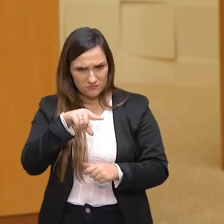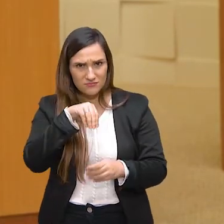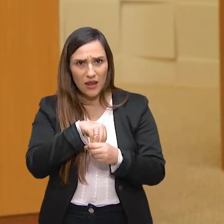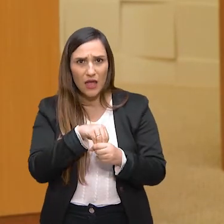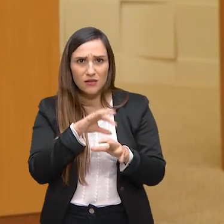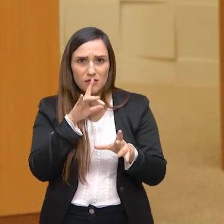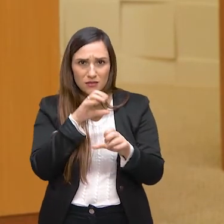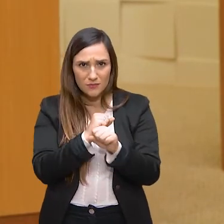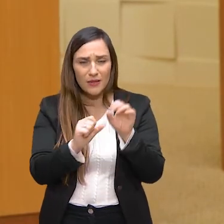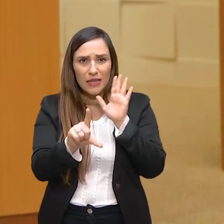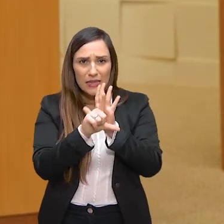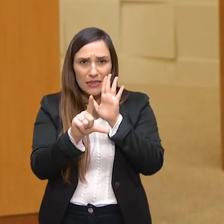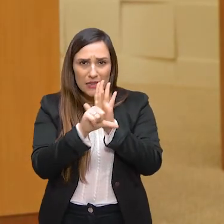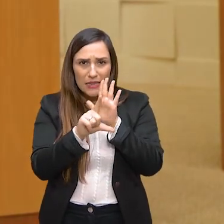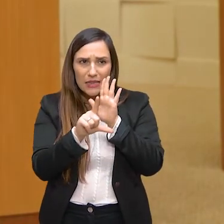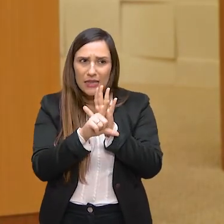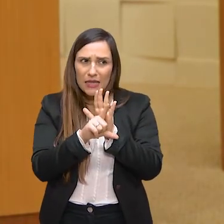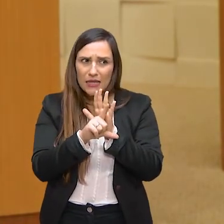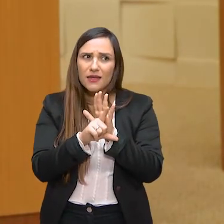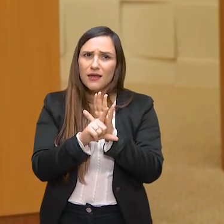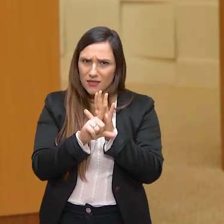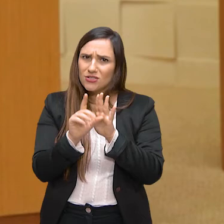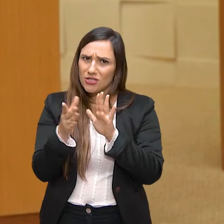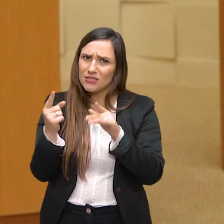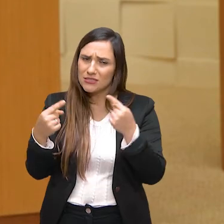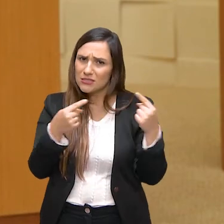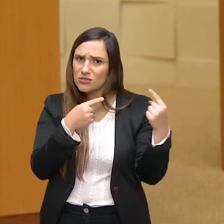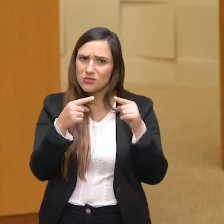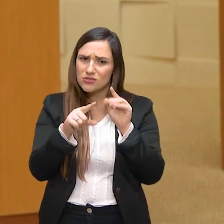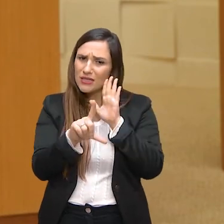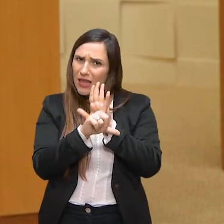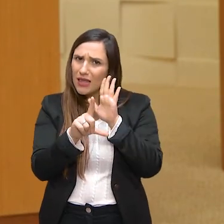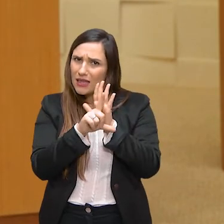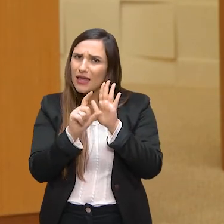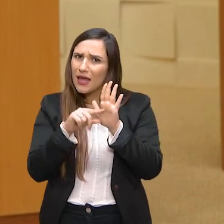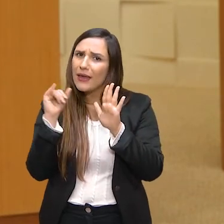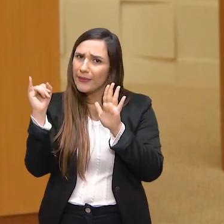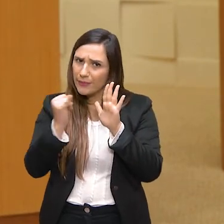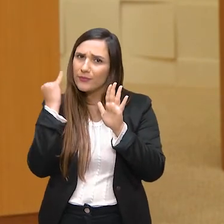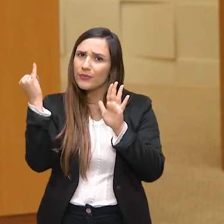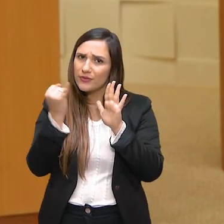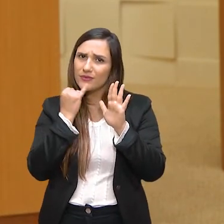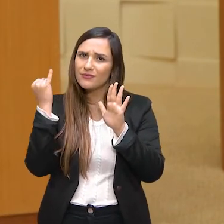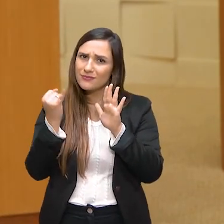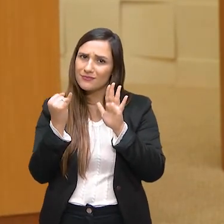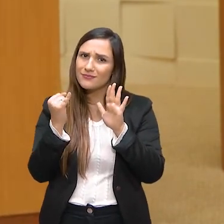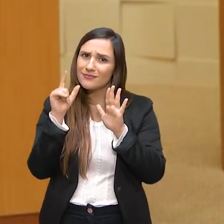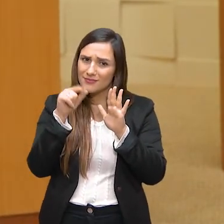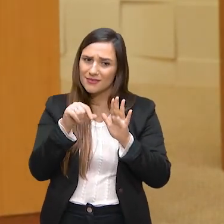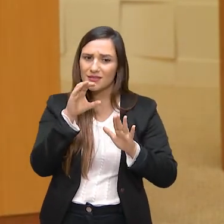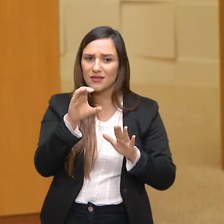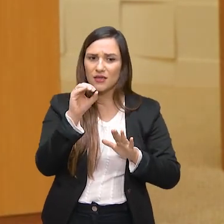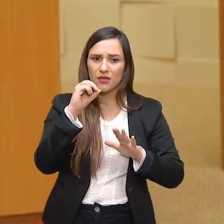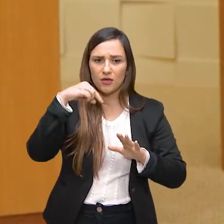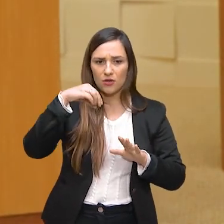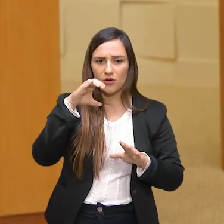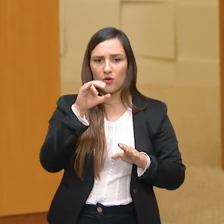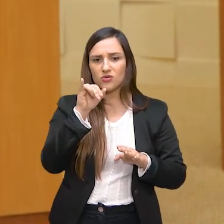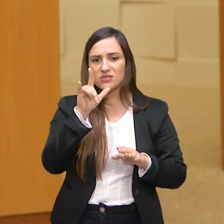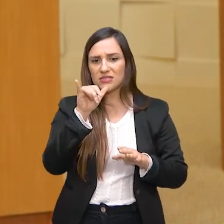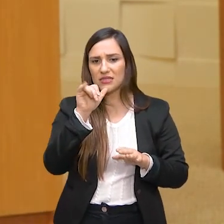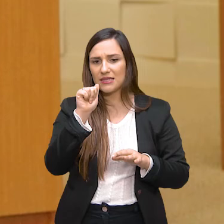código, porque a gente tem discutido isso aqui no mérito da questão, a importância da conciliação,